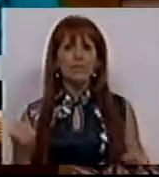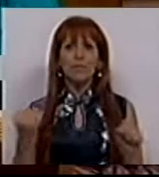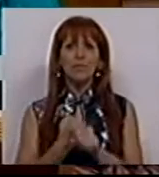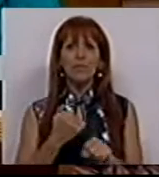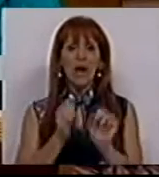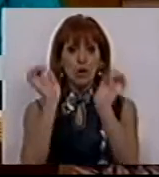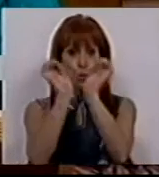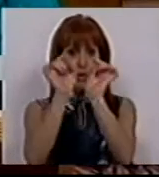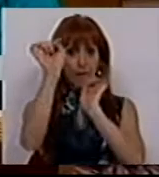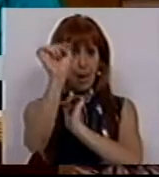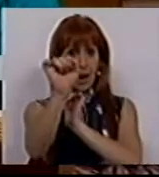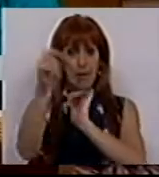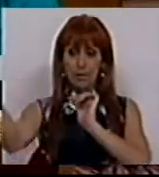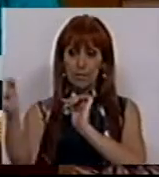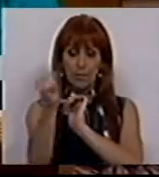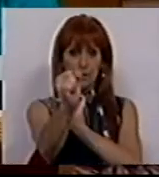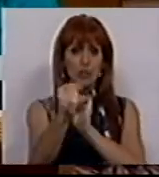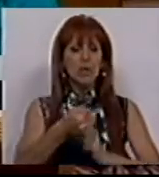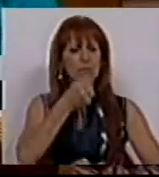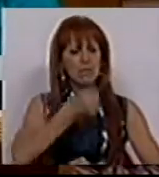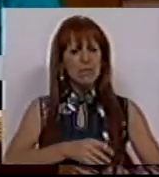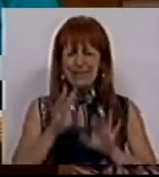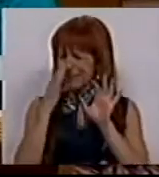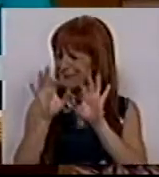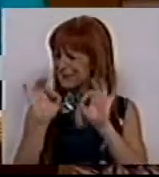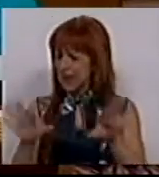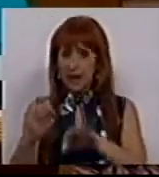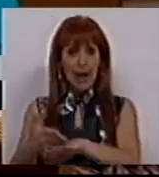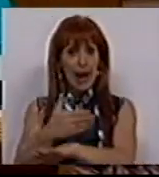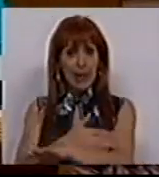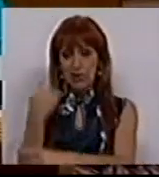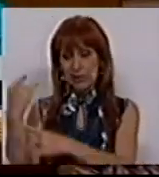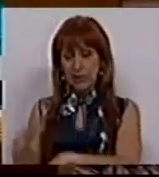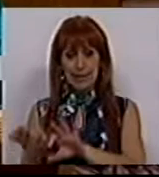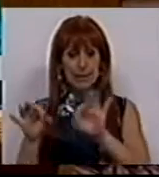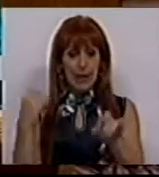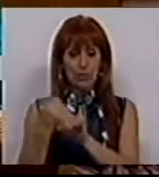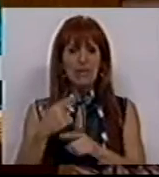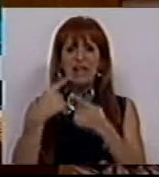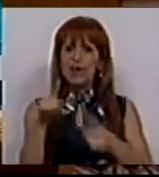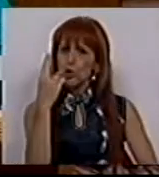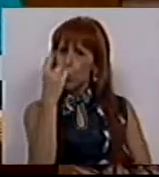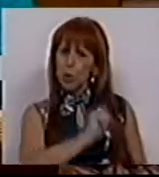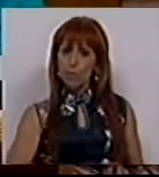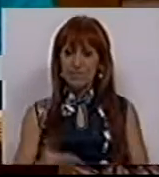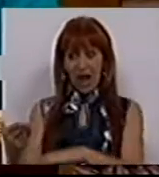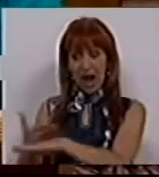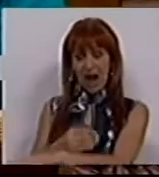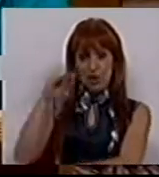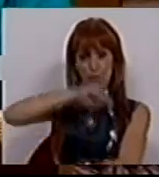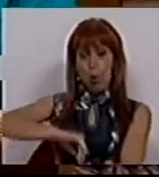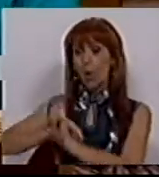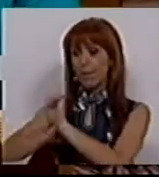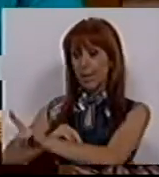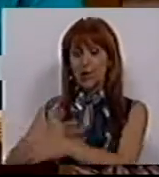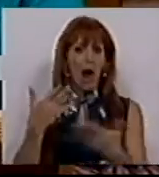trabalha na Segurança Social com competências similares às que tinha anteriormente, com uma diferença: antes recebia um